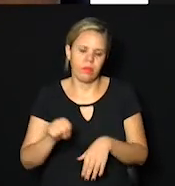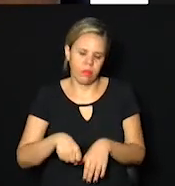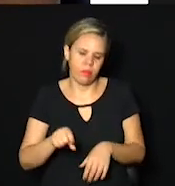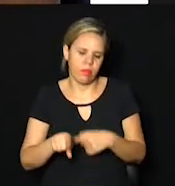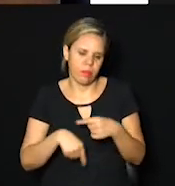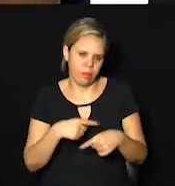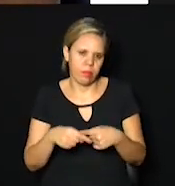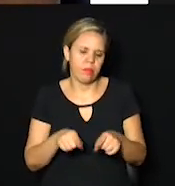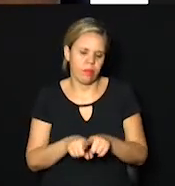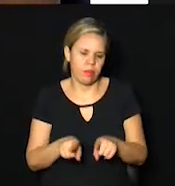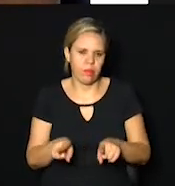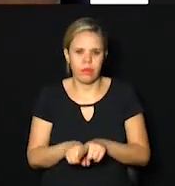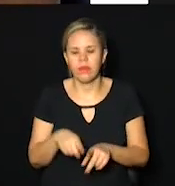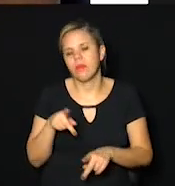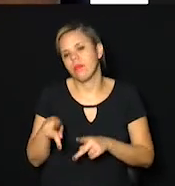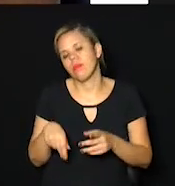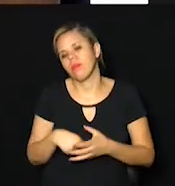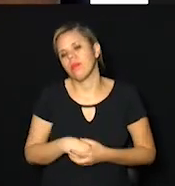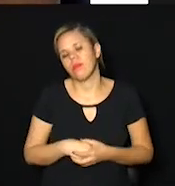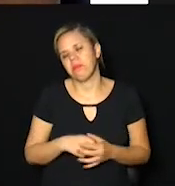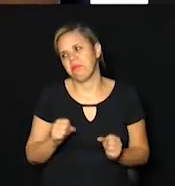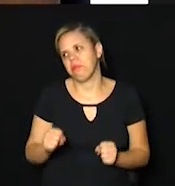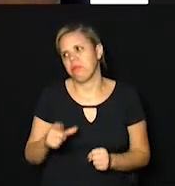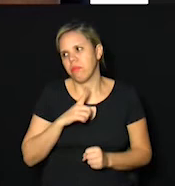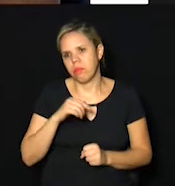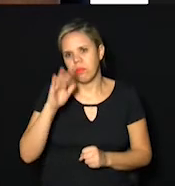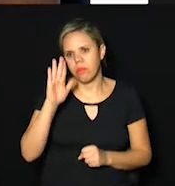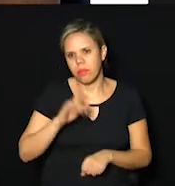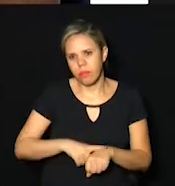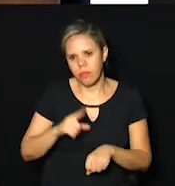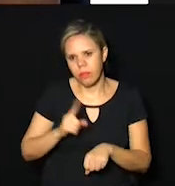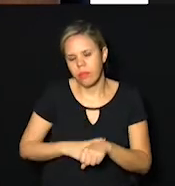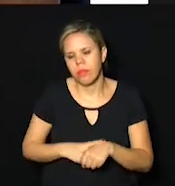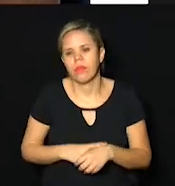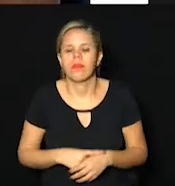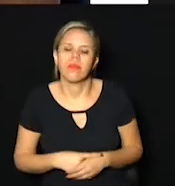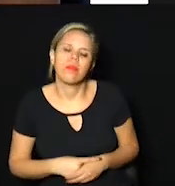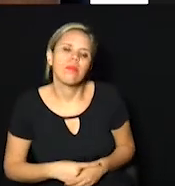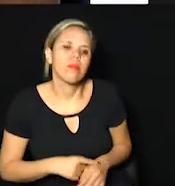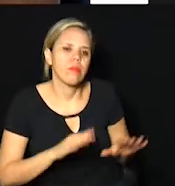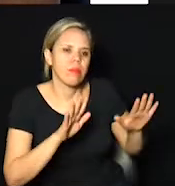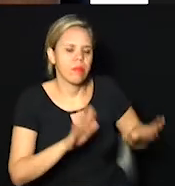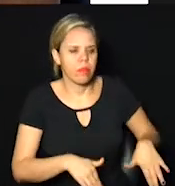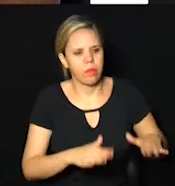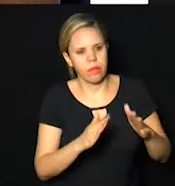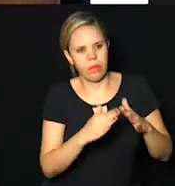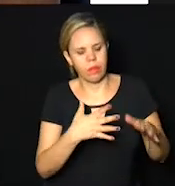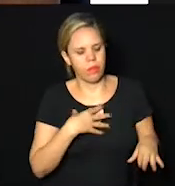pessoas podem ter mais tempo para ficar em casa com os filhos.